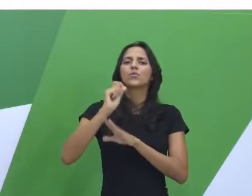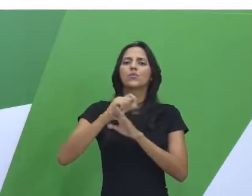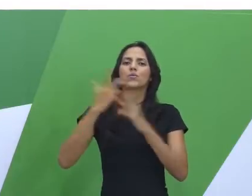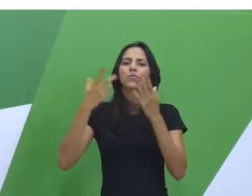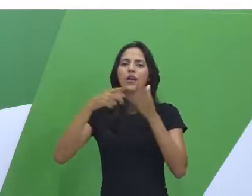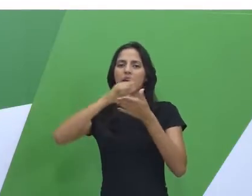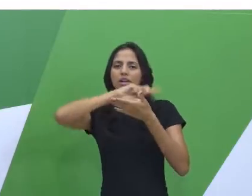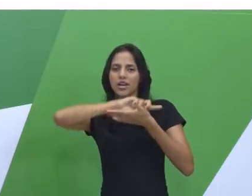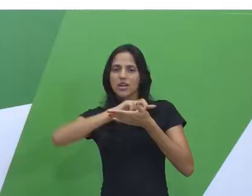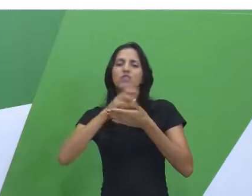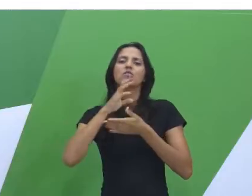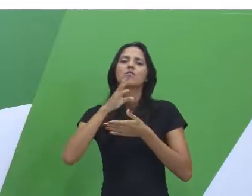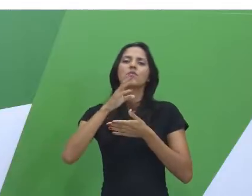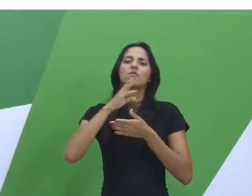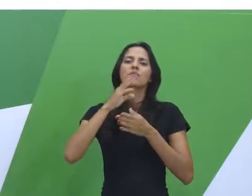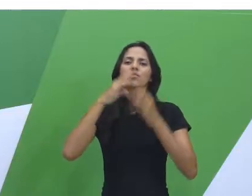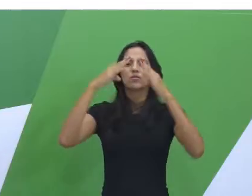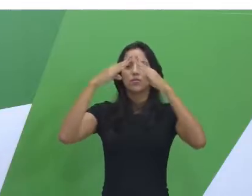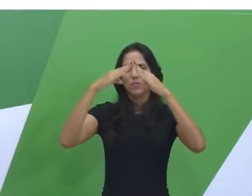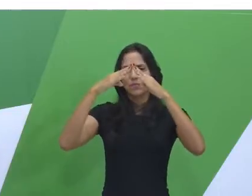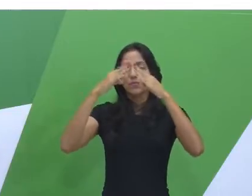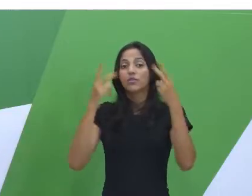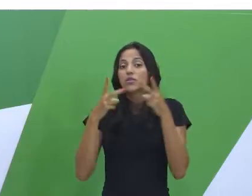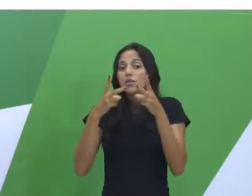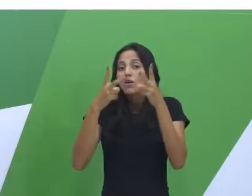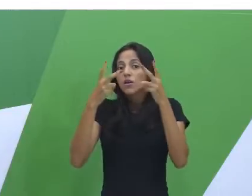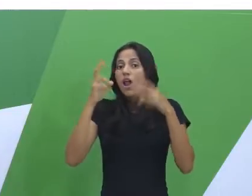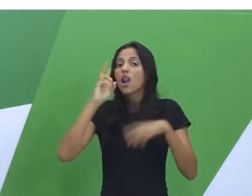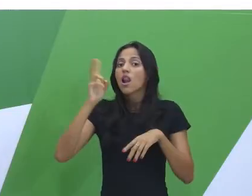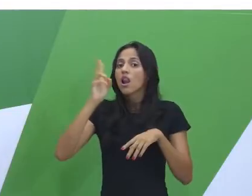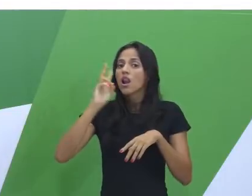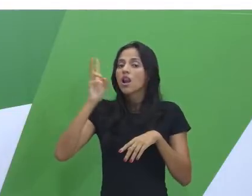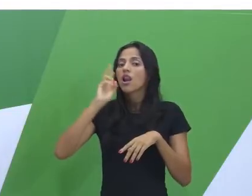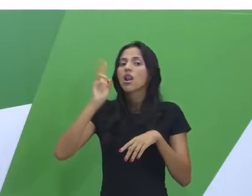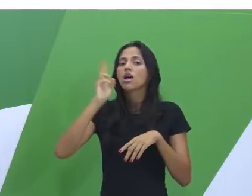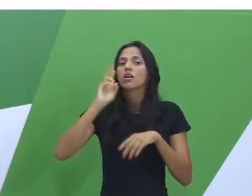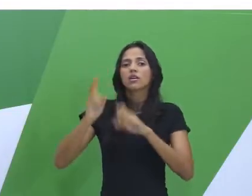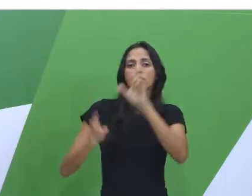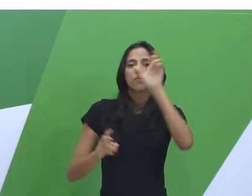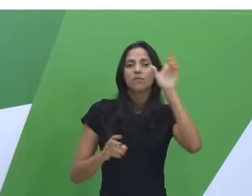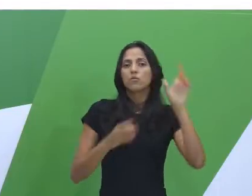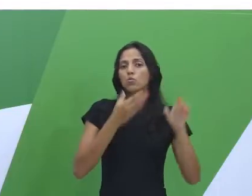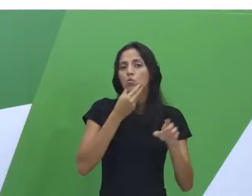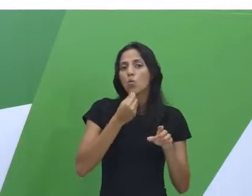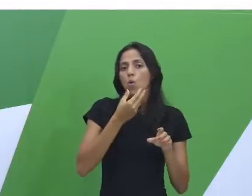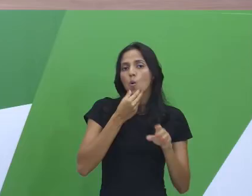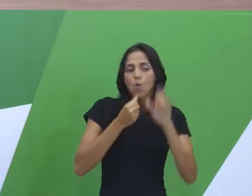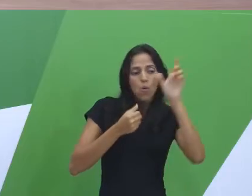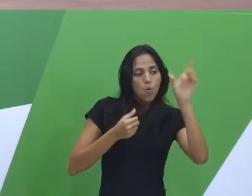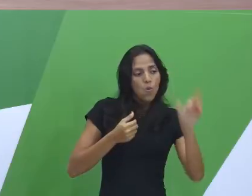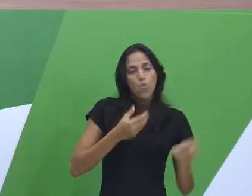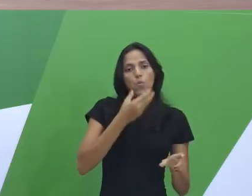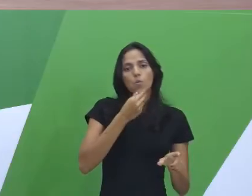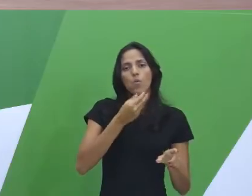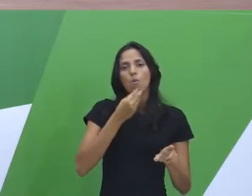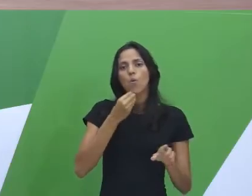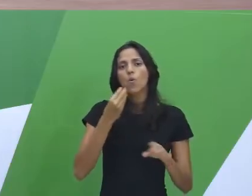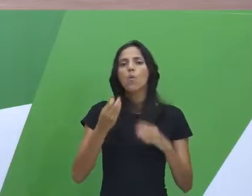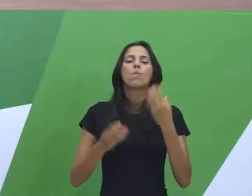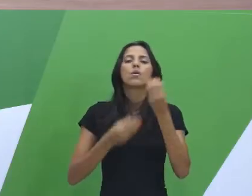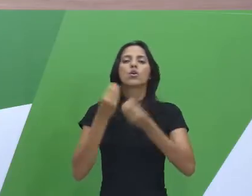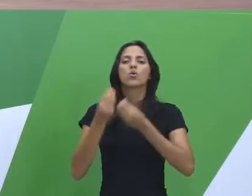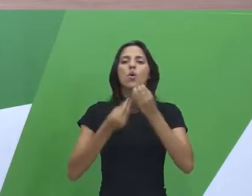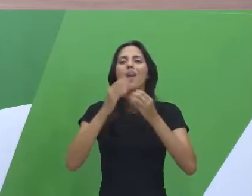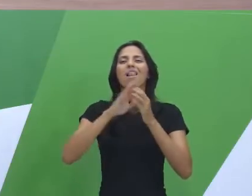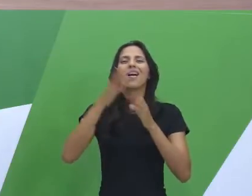trigonométrica que você conhece. Por quê? Observe, lembre-se que a relação que o homem colocou foi